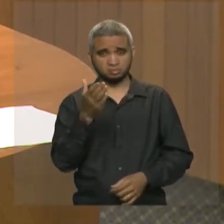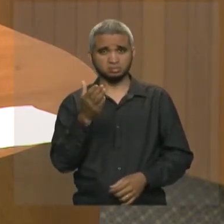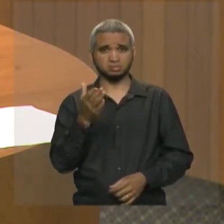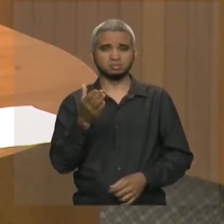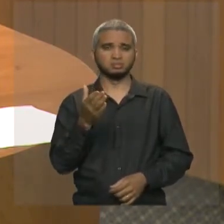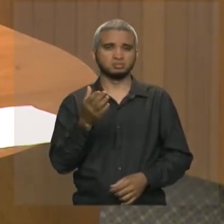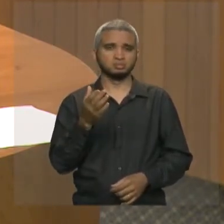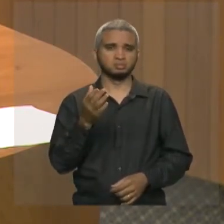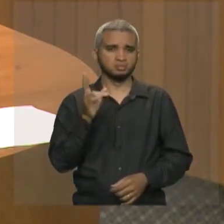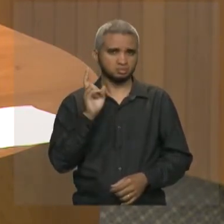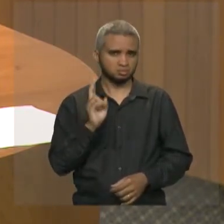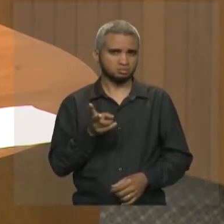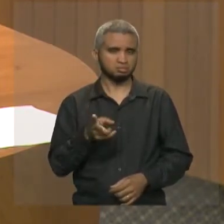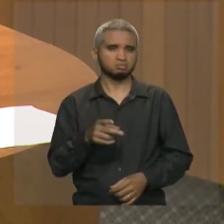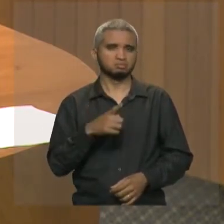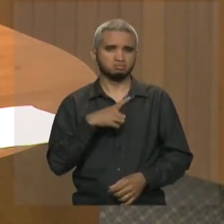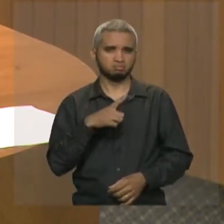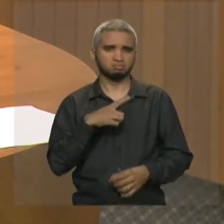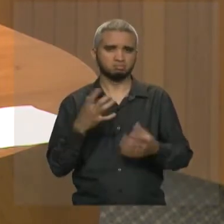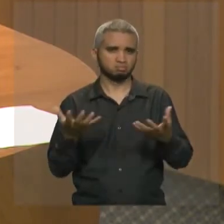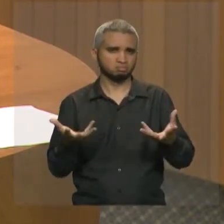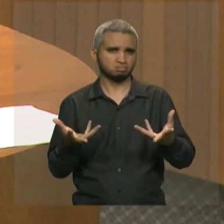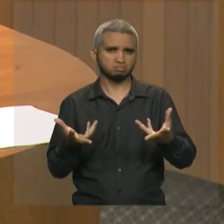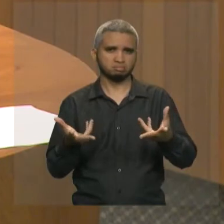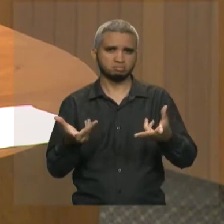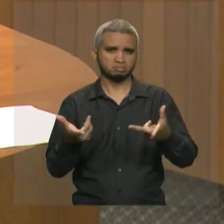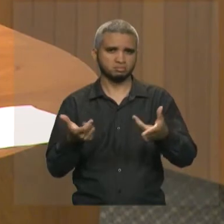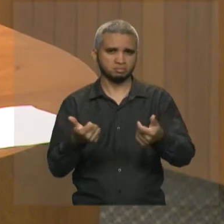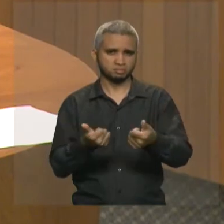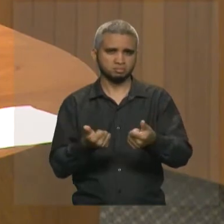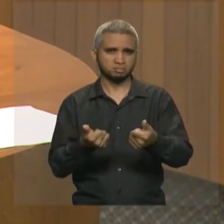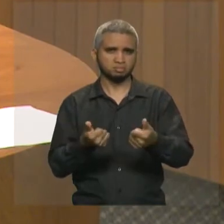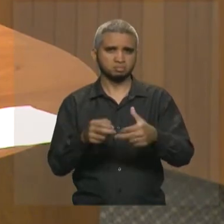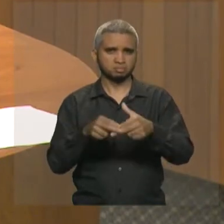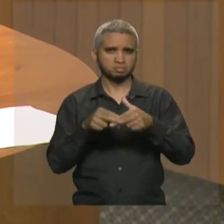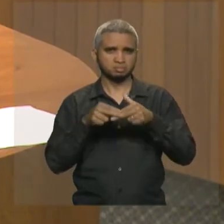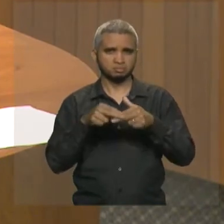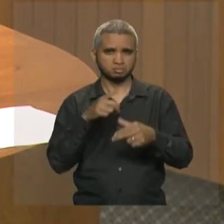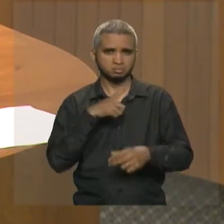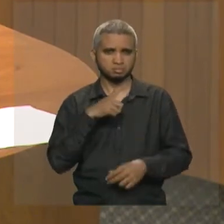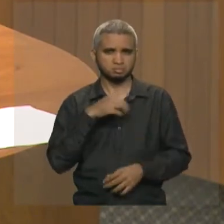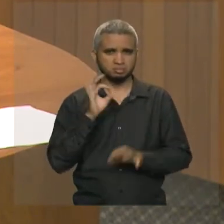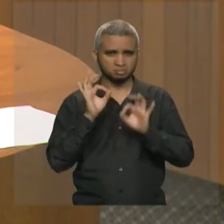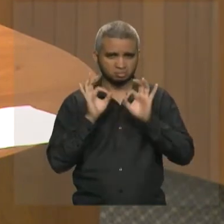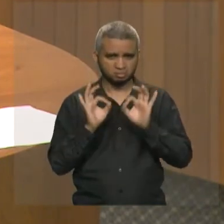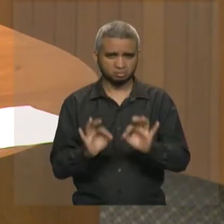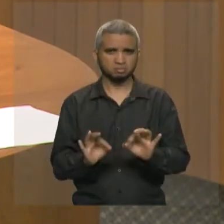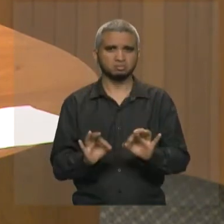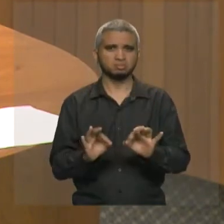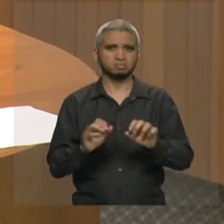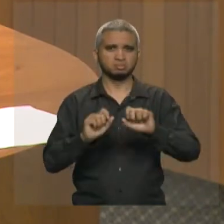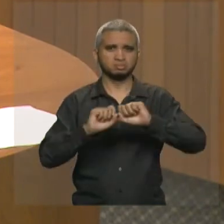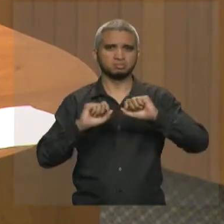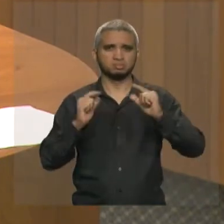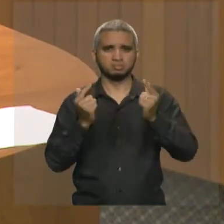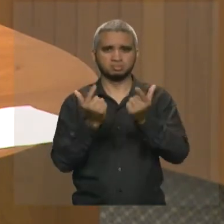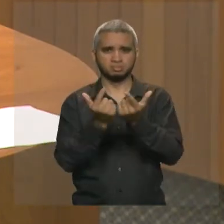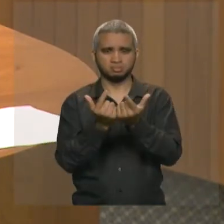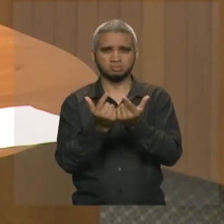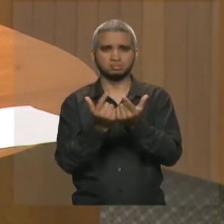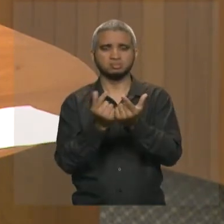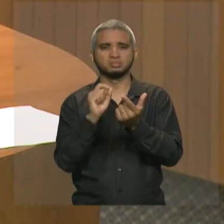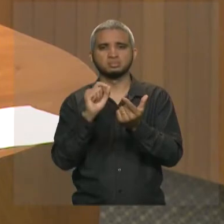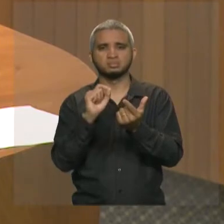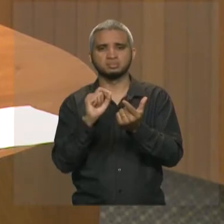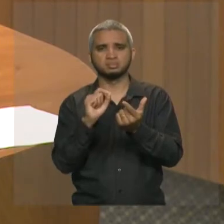casa com muita maestria, portanto, tenho a convicção de que o Parlamento é muito maior do que a